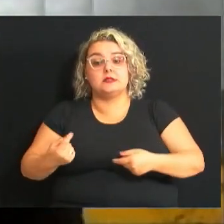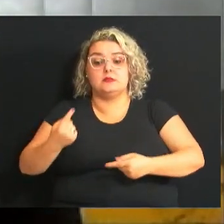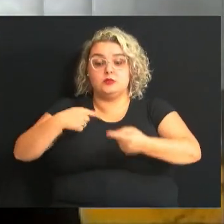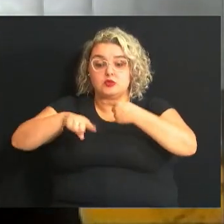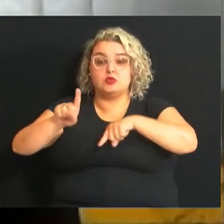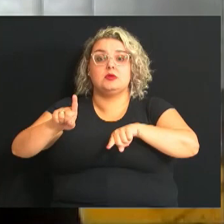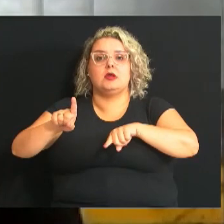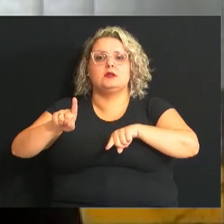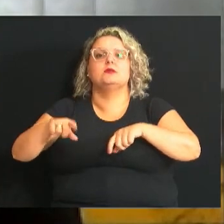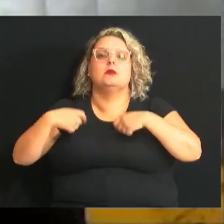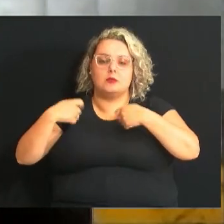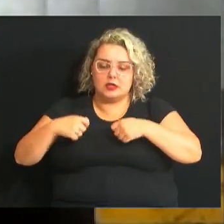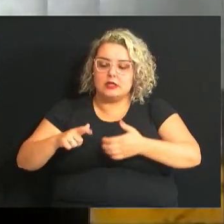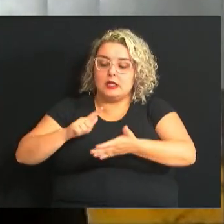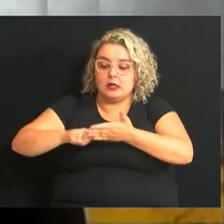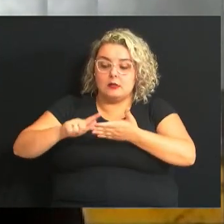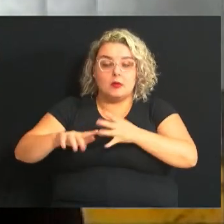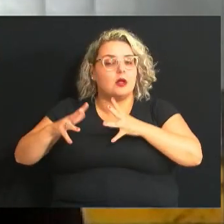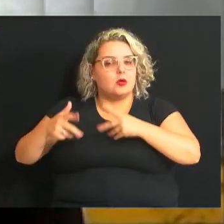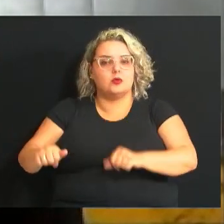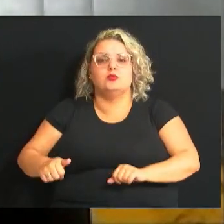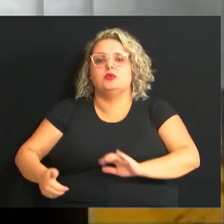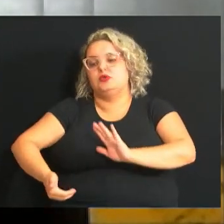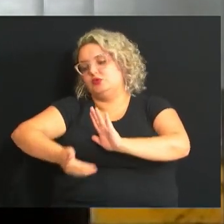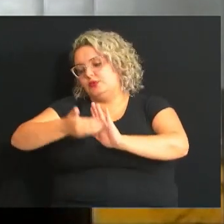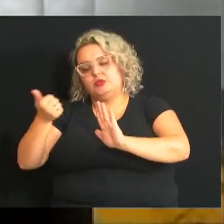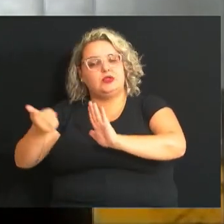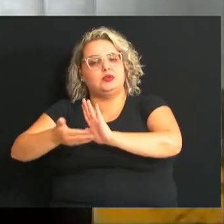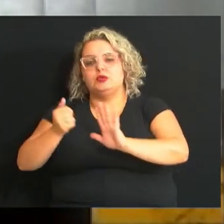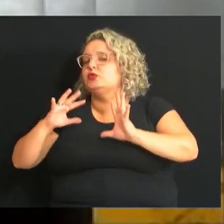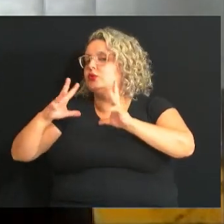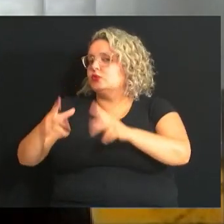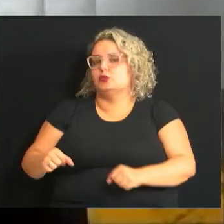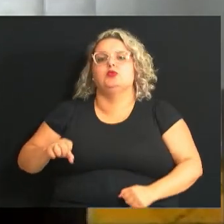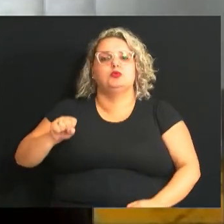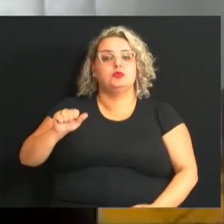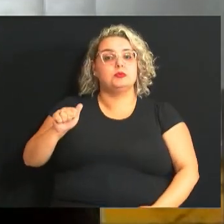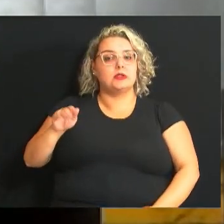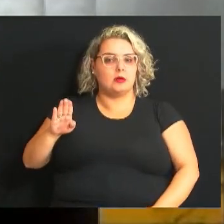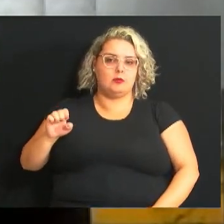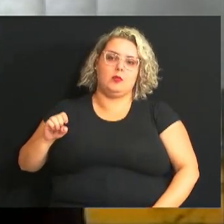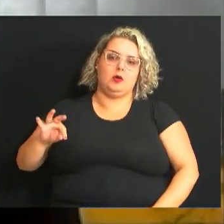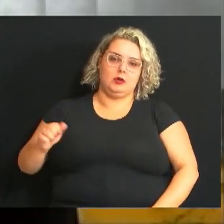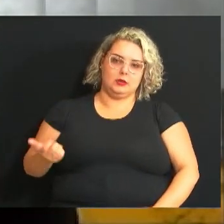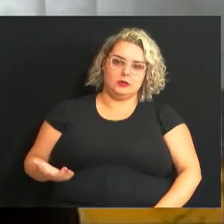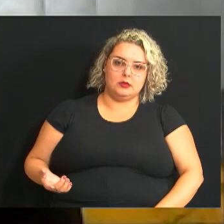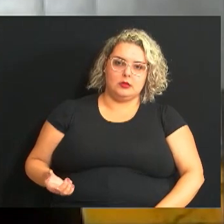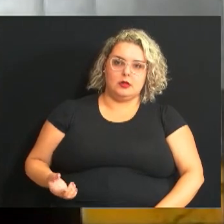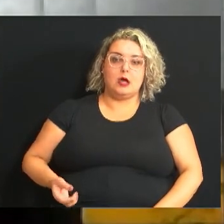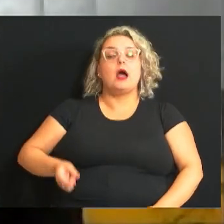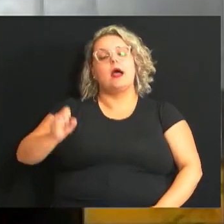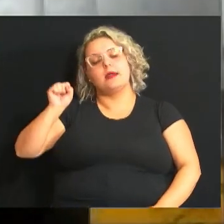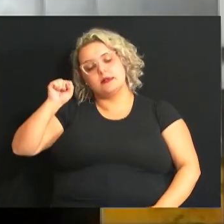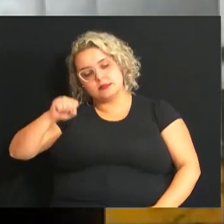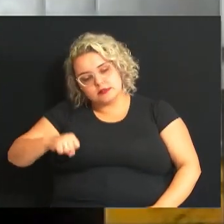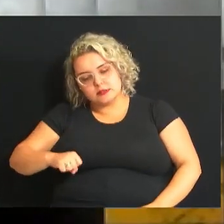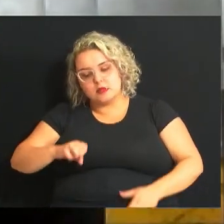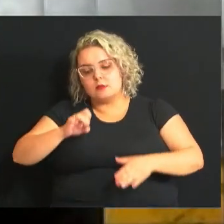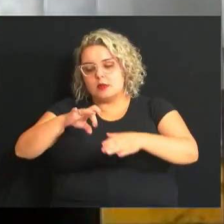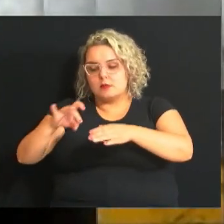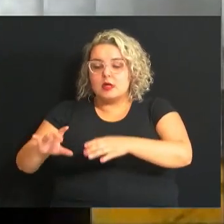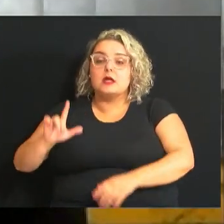tudo que nos sabota, para aí sim a gente plantar a nossa árvore e pensar nos frutos que a gente pode colher.